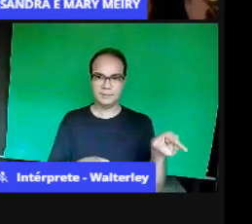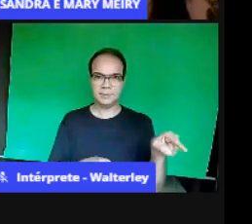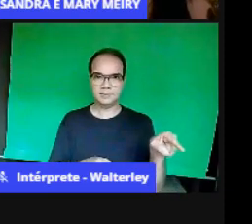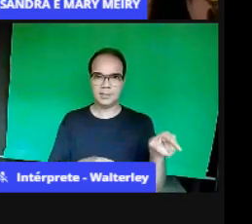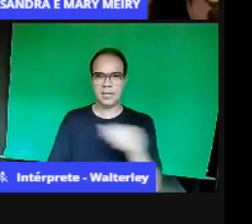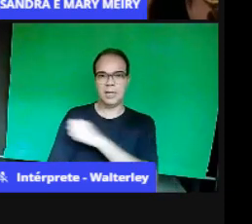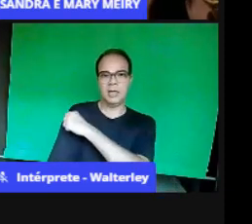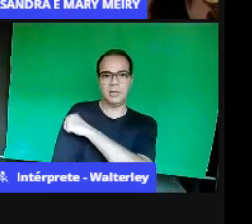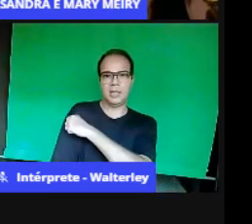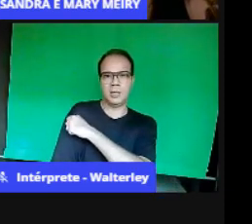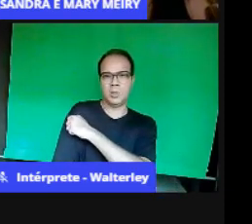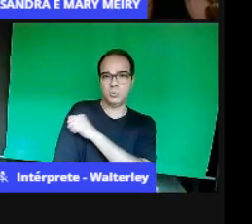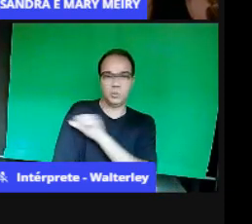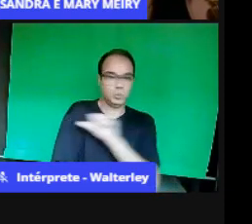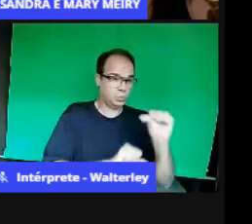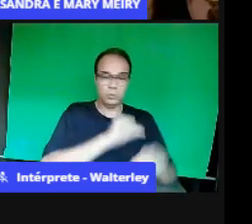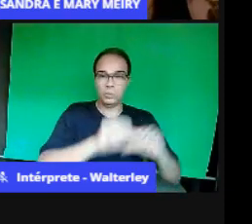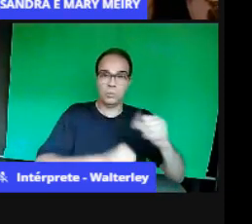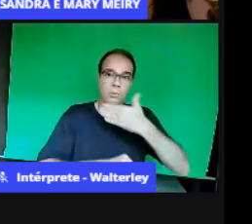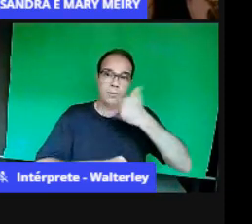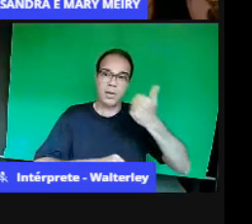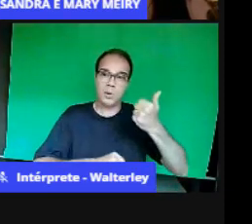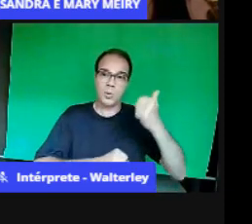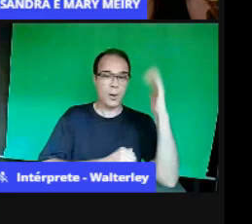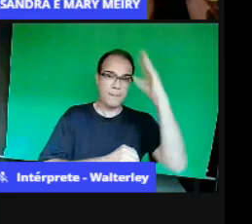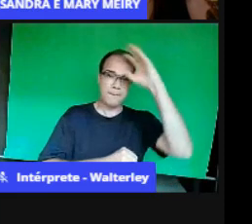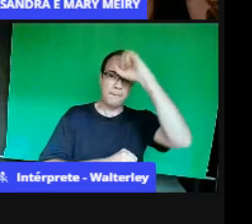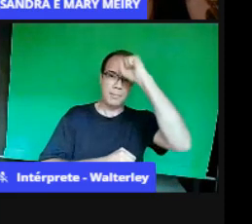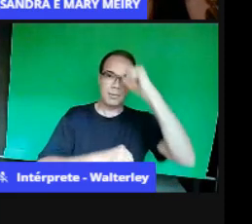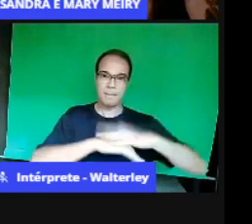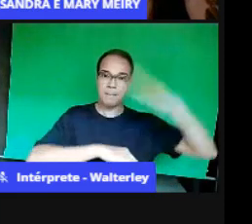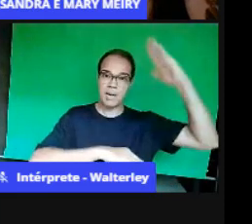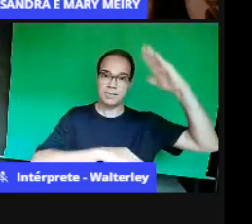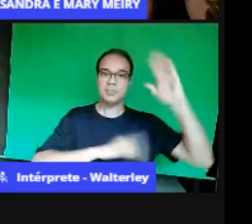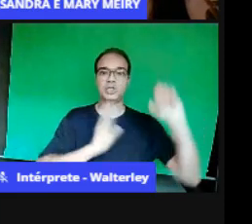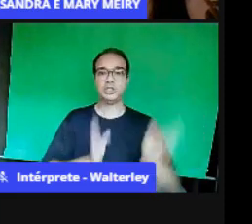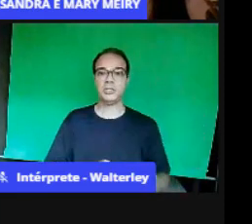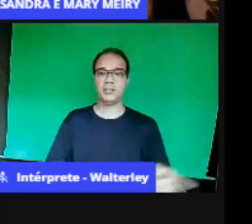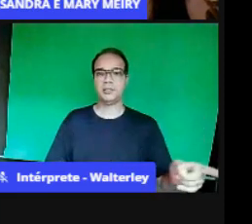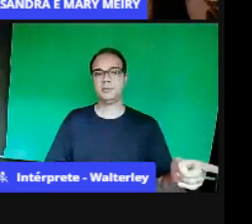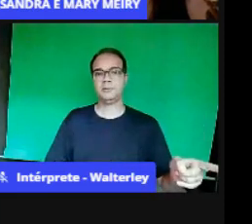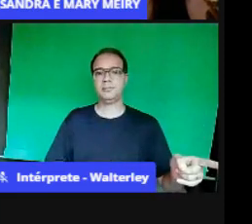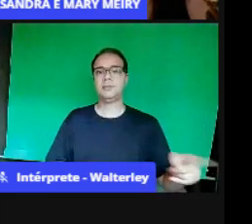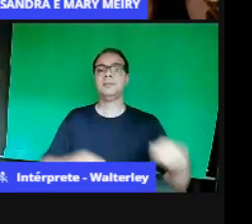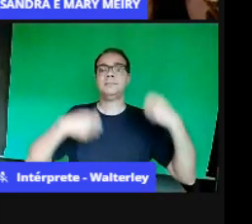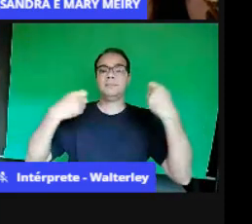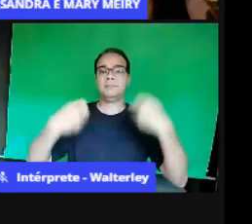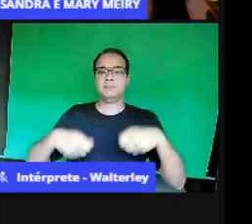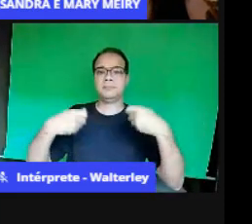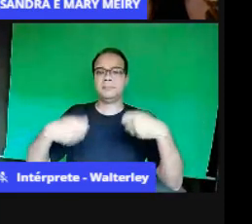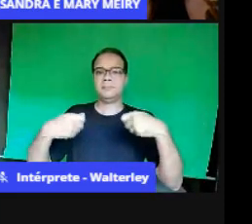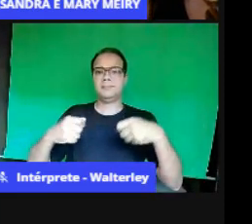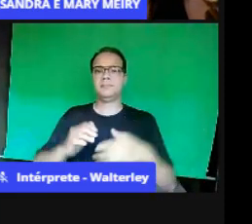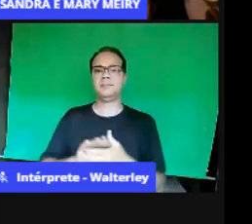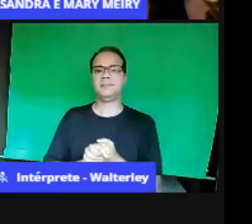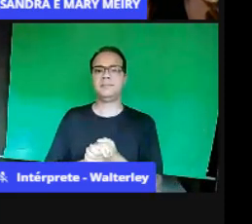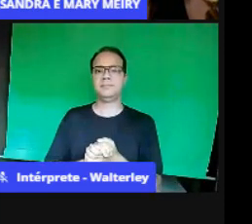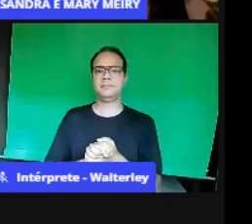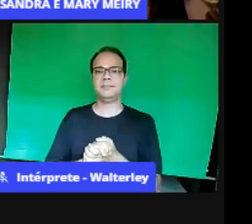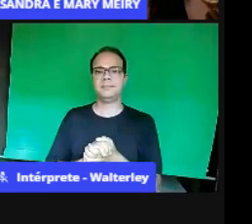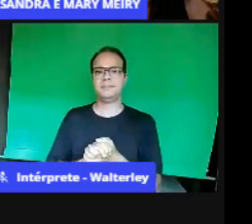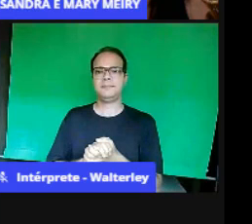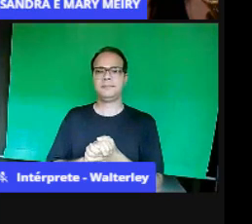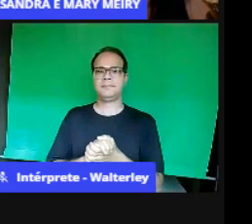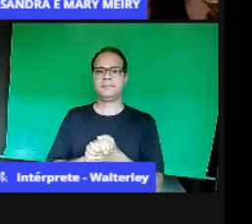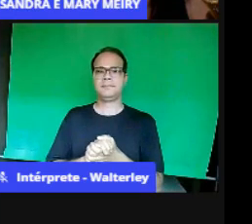demais instrumentos que você está utilizando. Então, essa revisão no planejamento, nos instrumentos, ela é muito essencial,